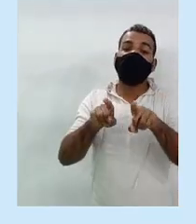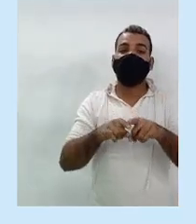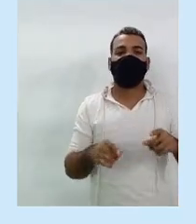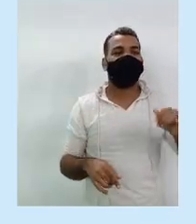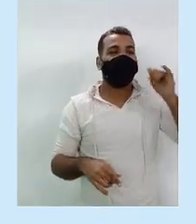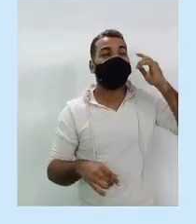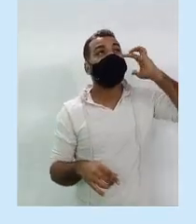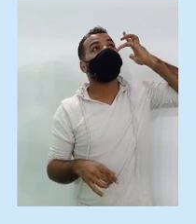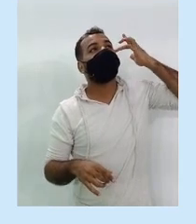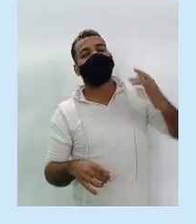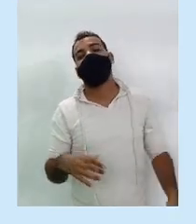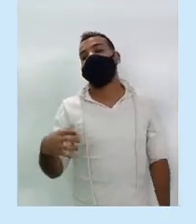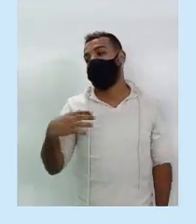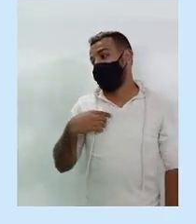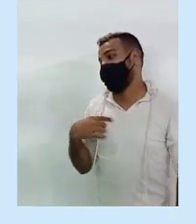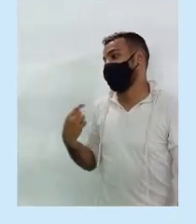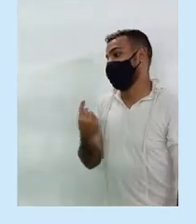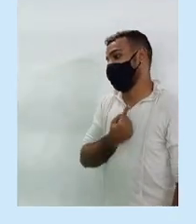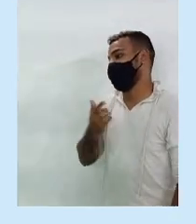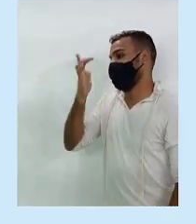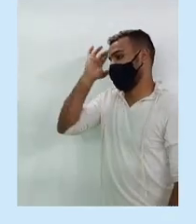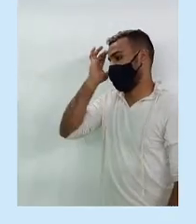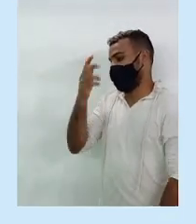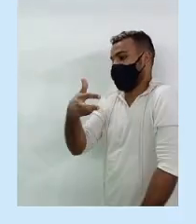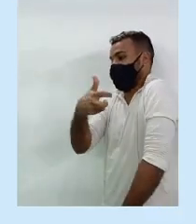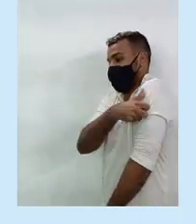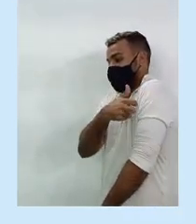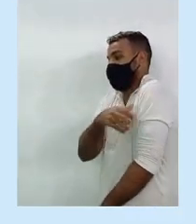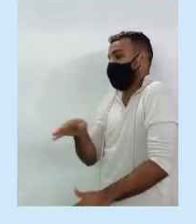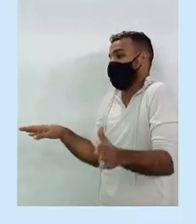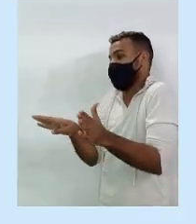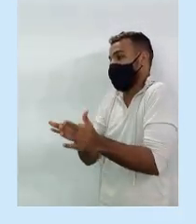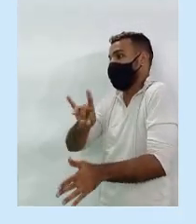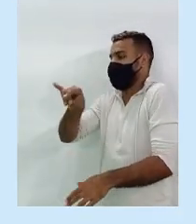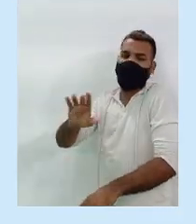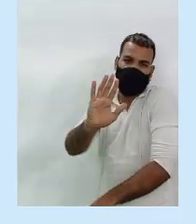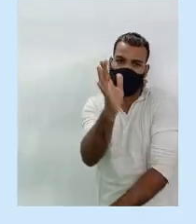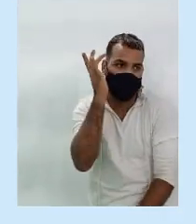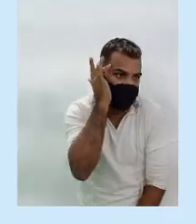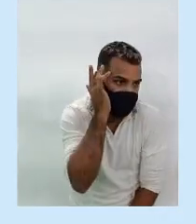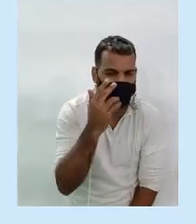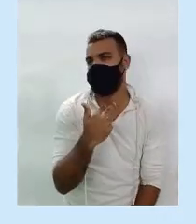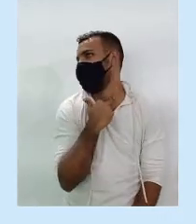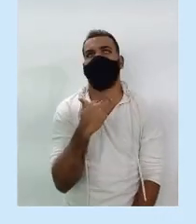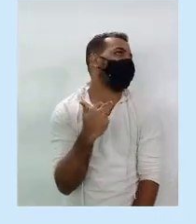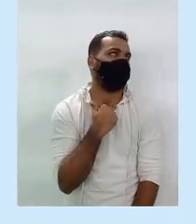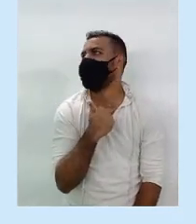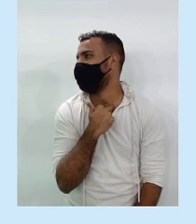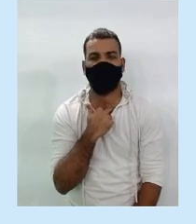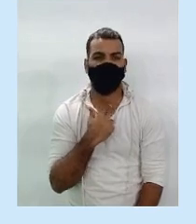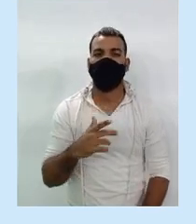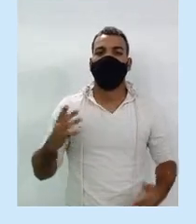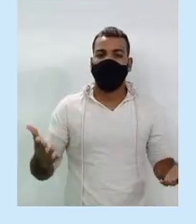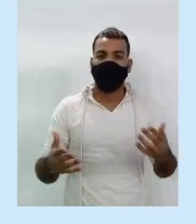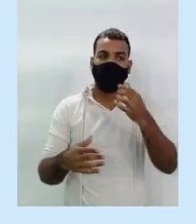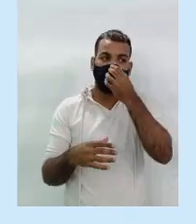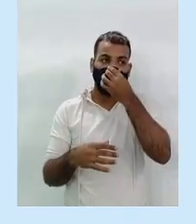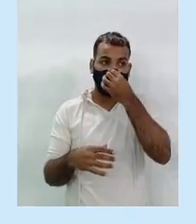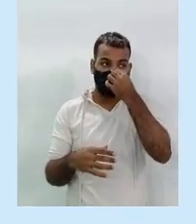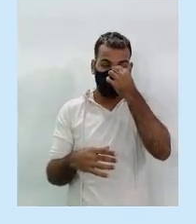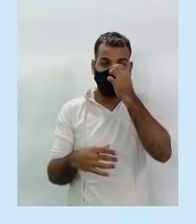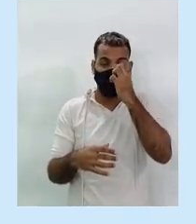exemplo, nós achamos que a vacina vai chegar a tal dia. Não, é uma informação. Então vamos lá, fechando o